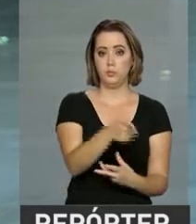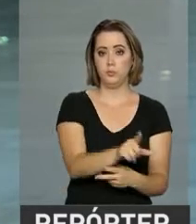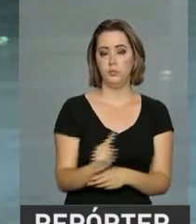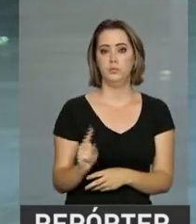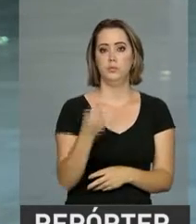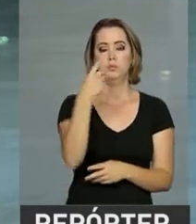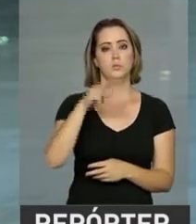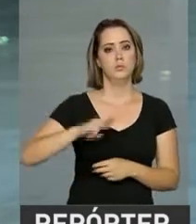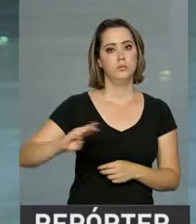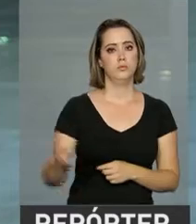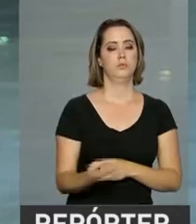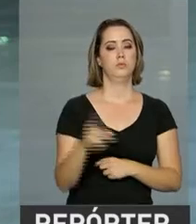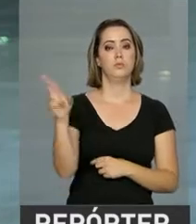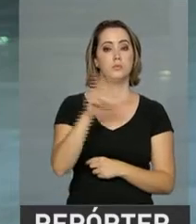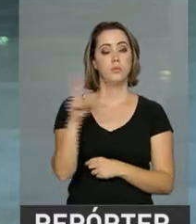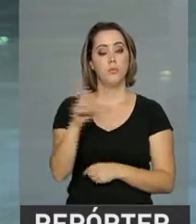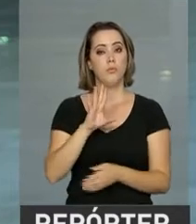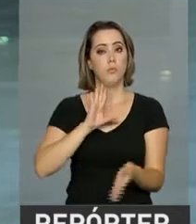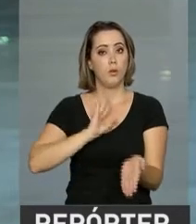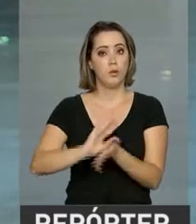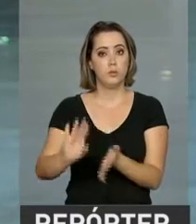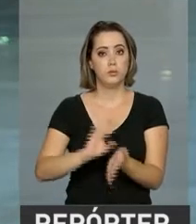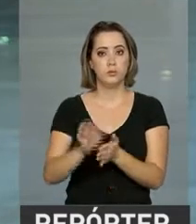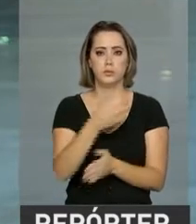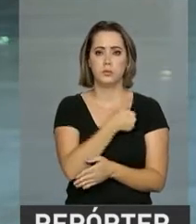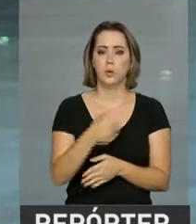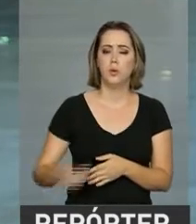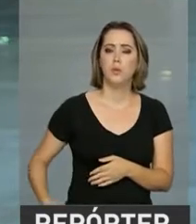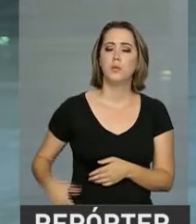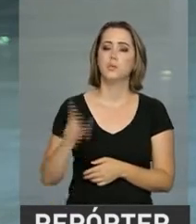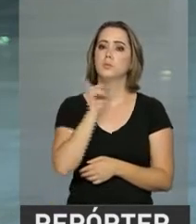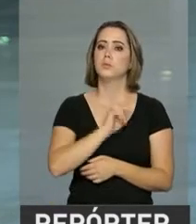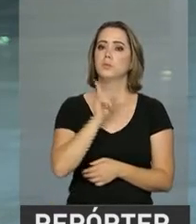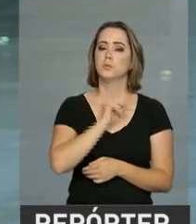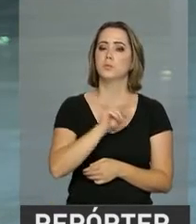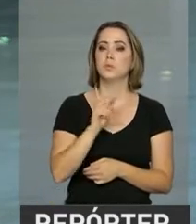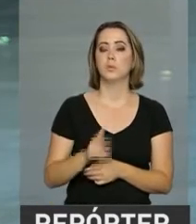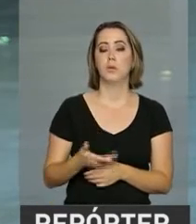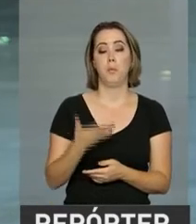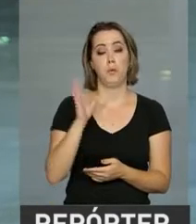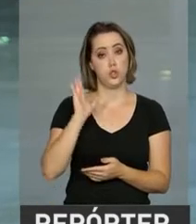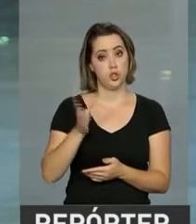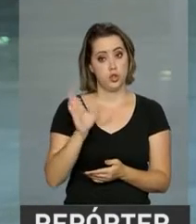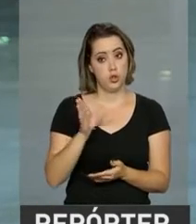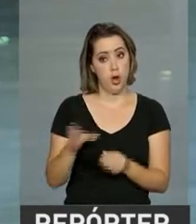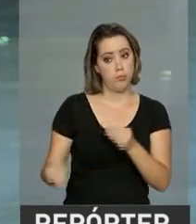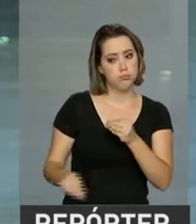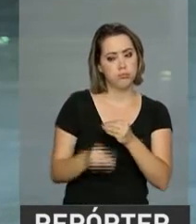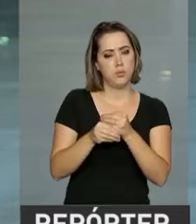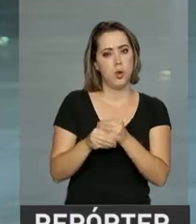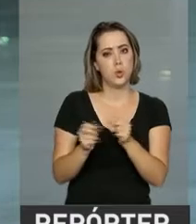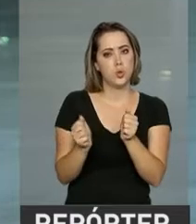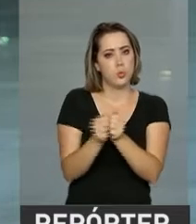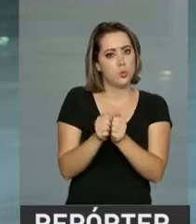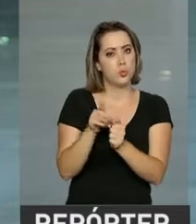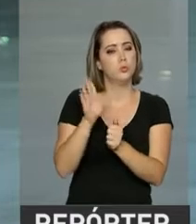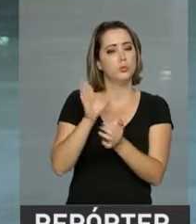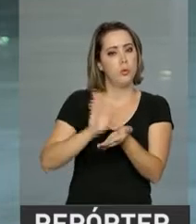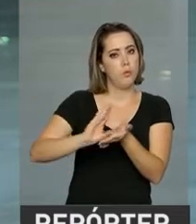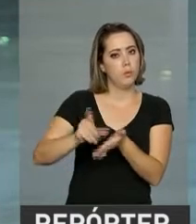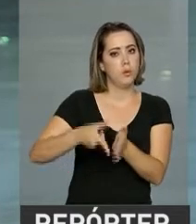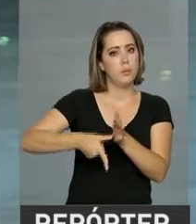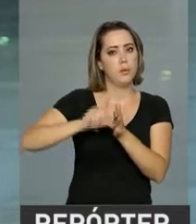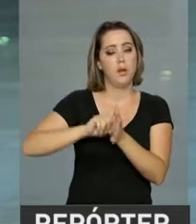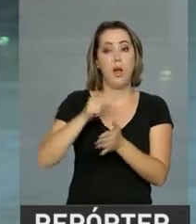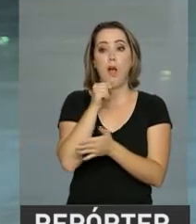1 milhão de reais vão ser destinados ao governo de minas gerais para complementar uma verba já enviada pelo governo federal para fornecer